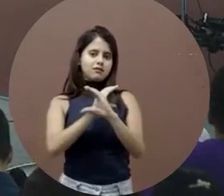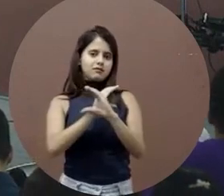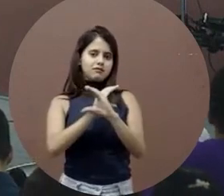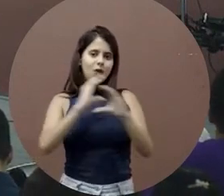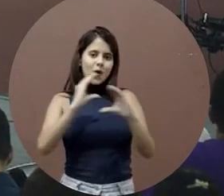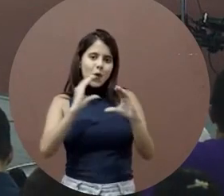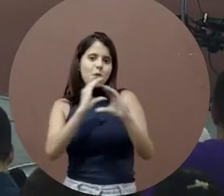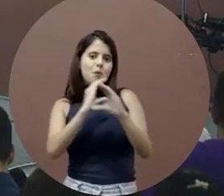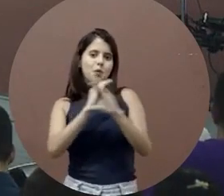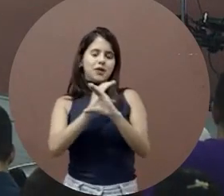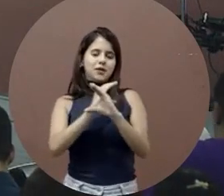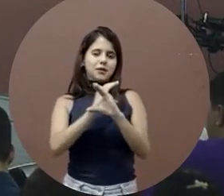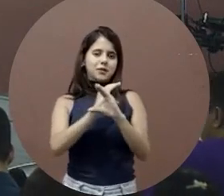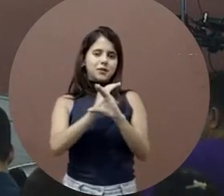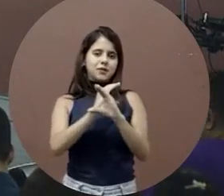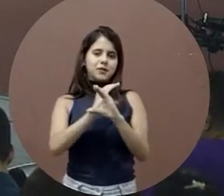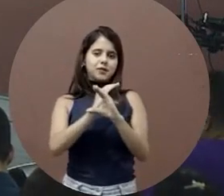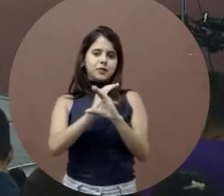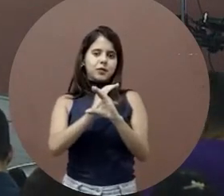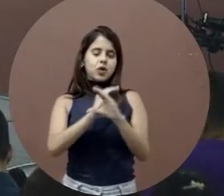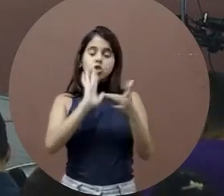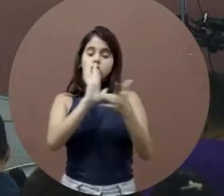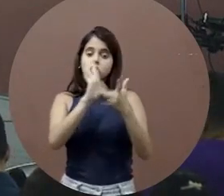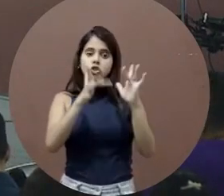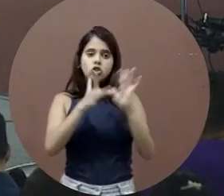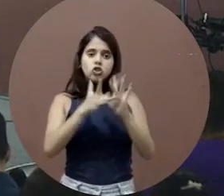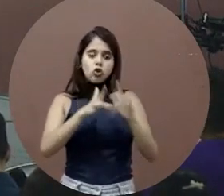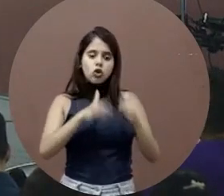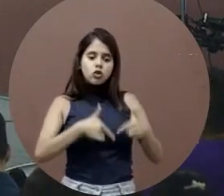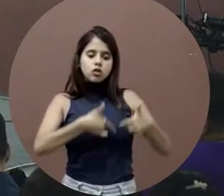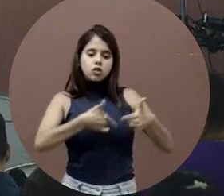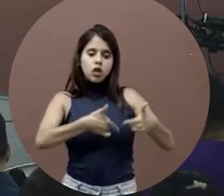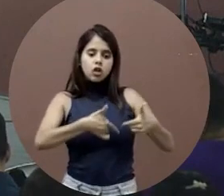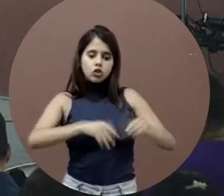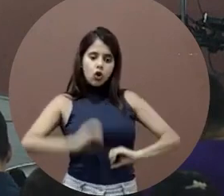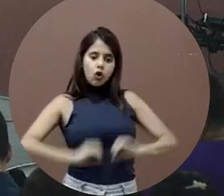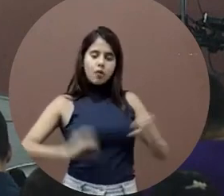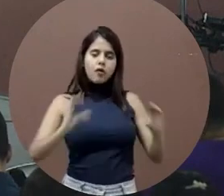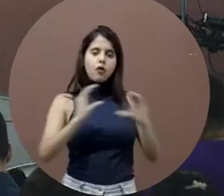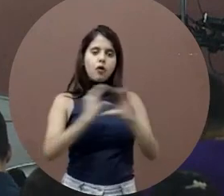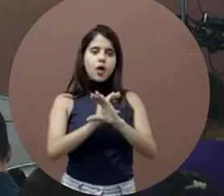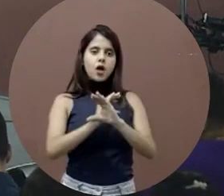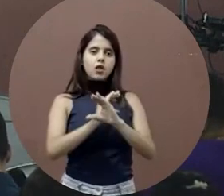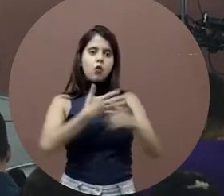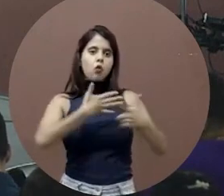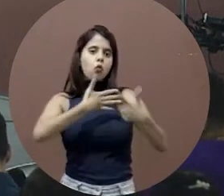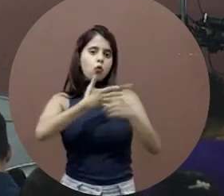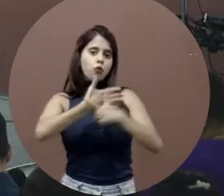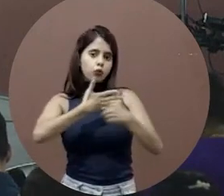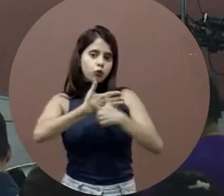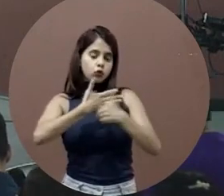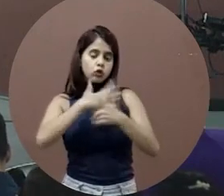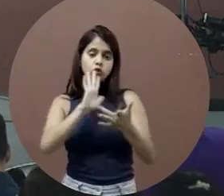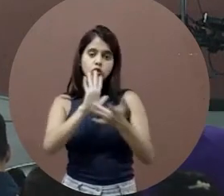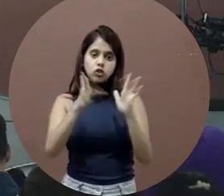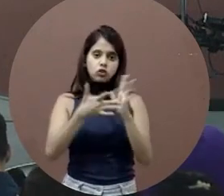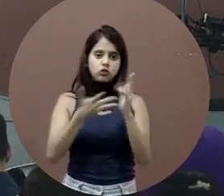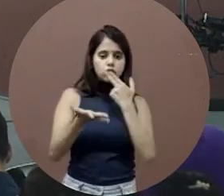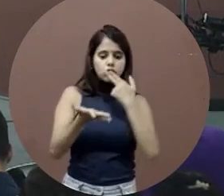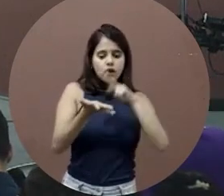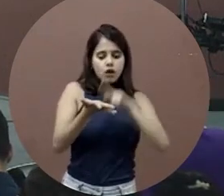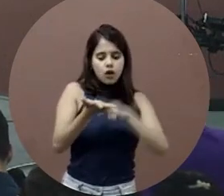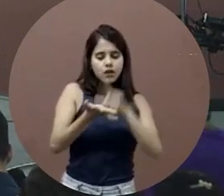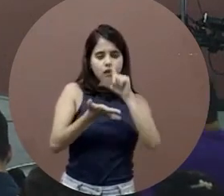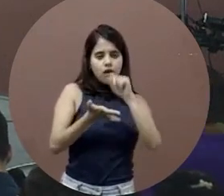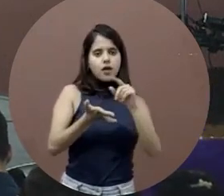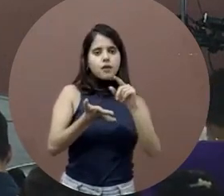e representaram. Jesus, então, ele tem como principal função apresentada nessa epístola e que, de